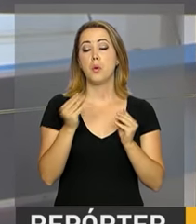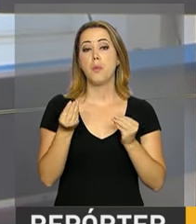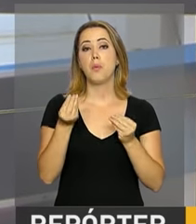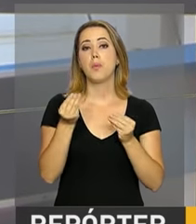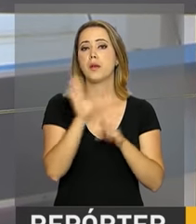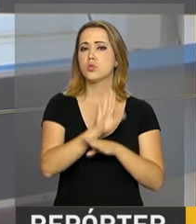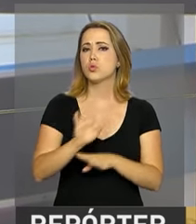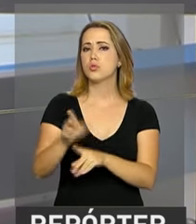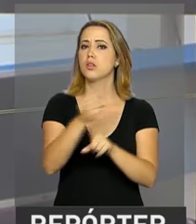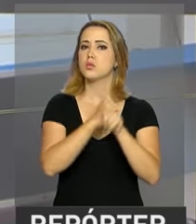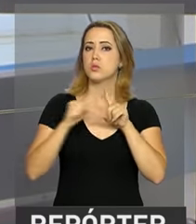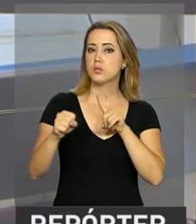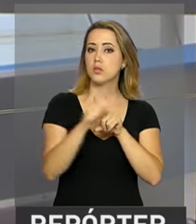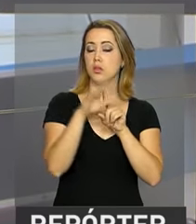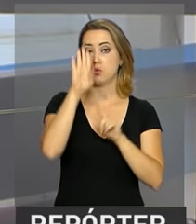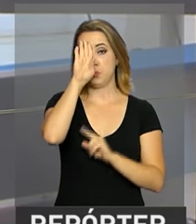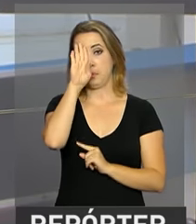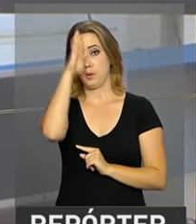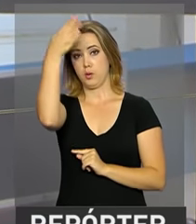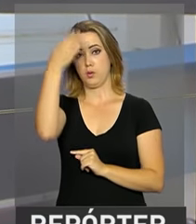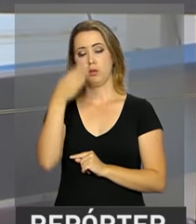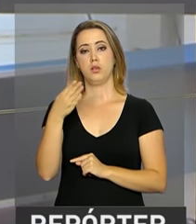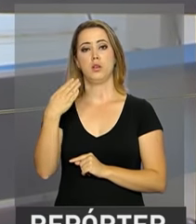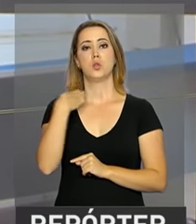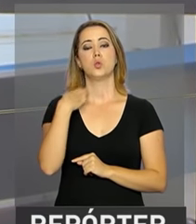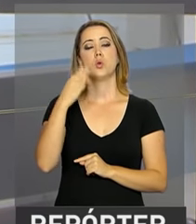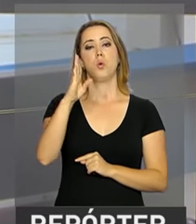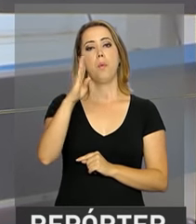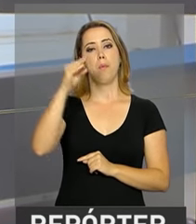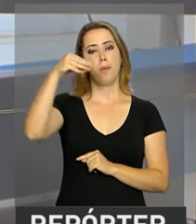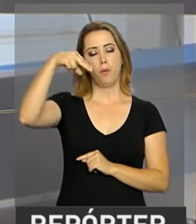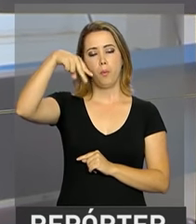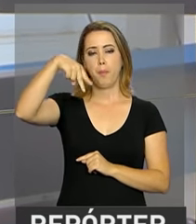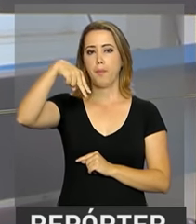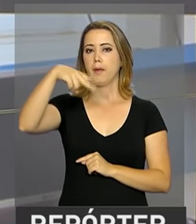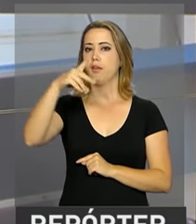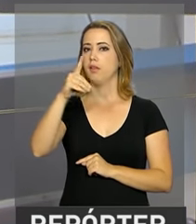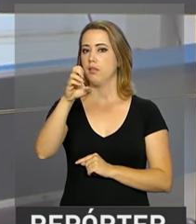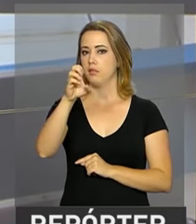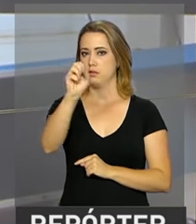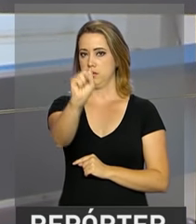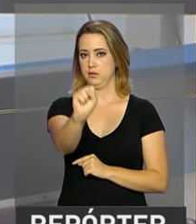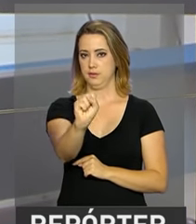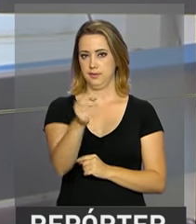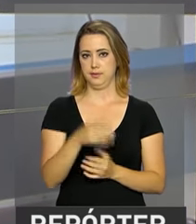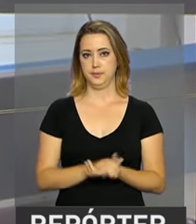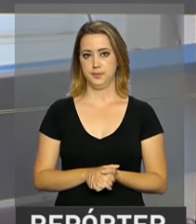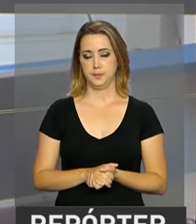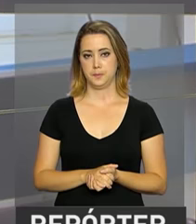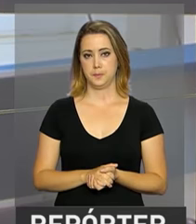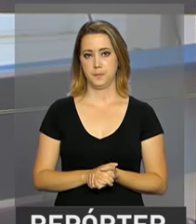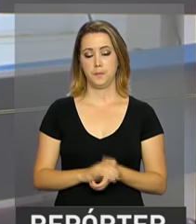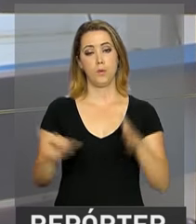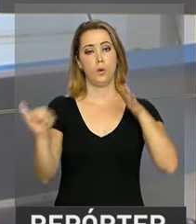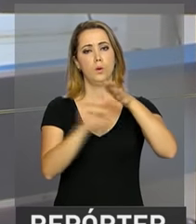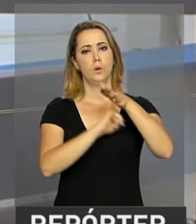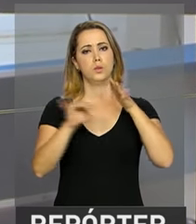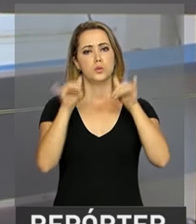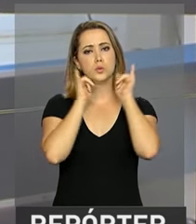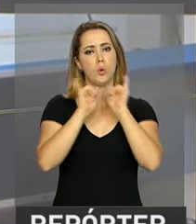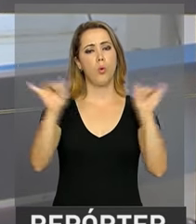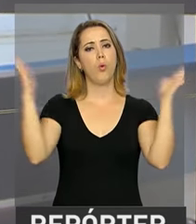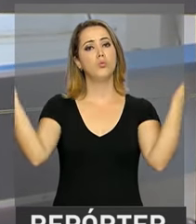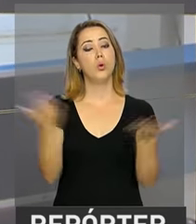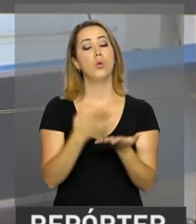para a sociedade vão ter prioridade no Banco Nacional de desenvolvimento econômico e social o BNDS a instituição